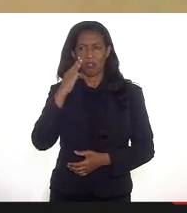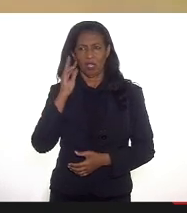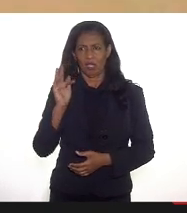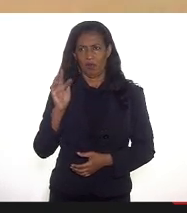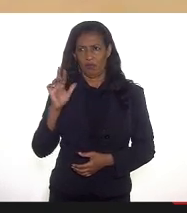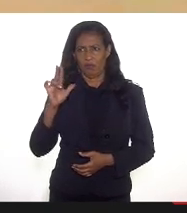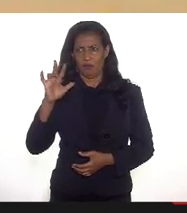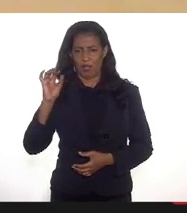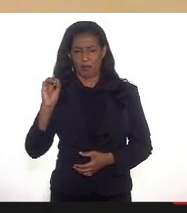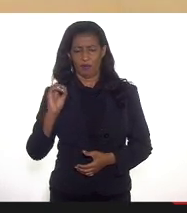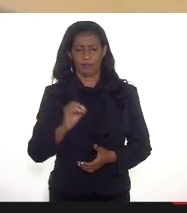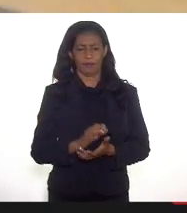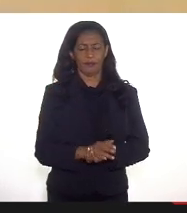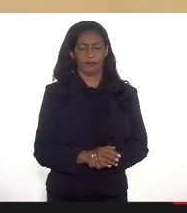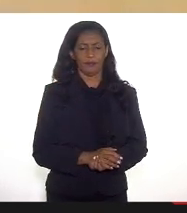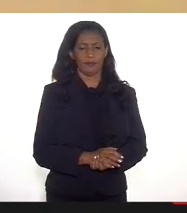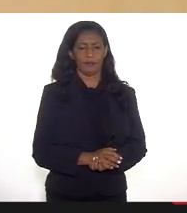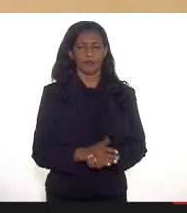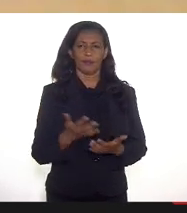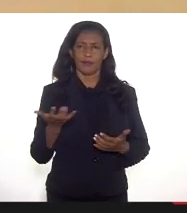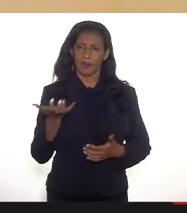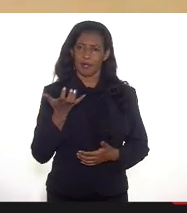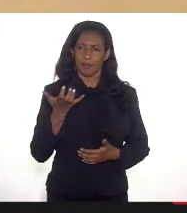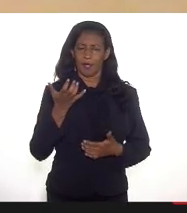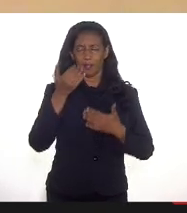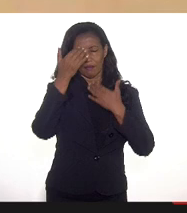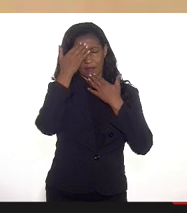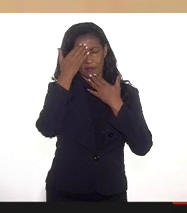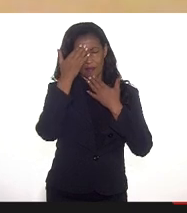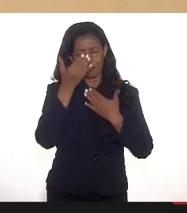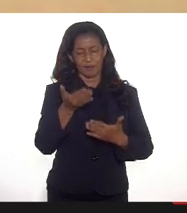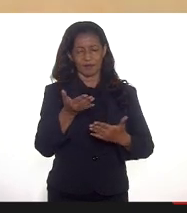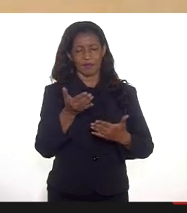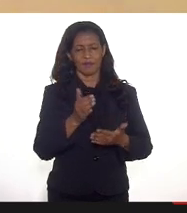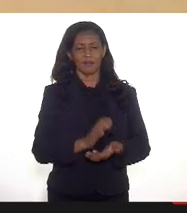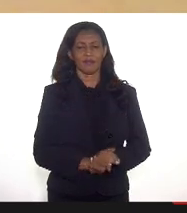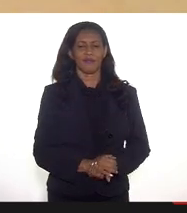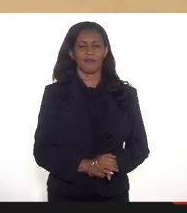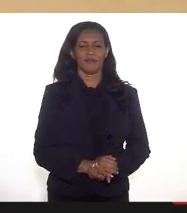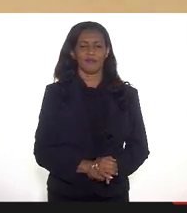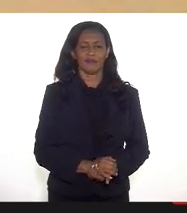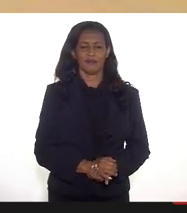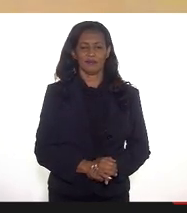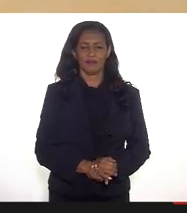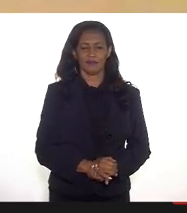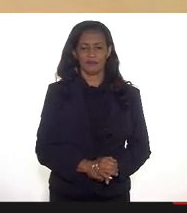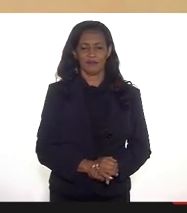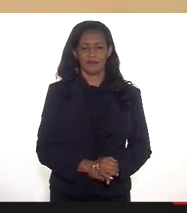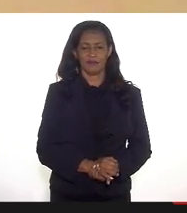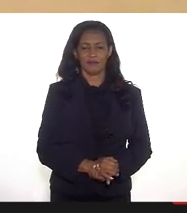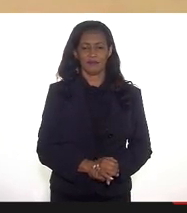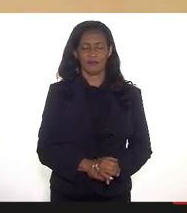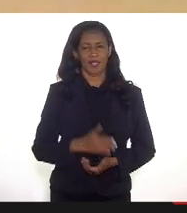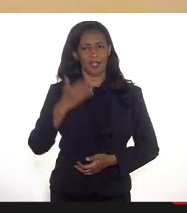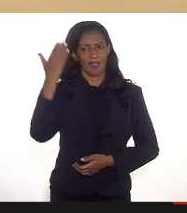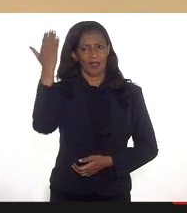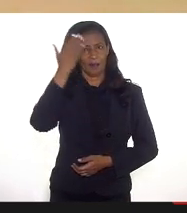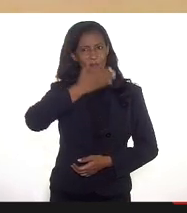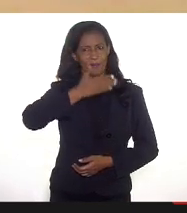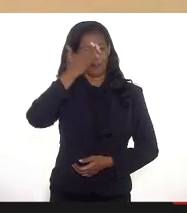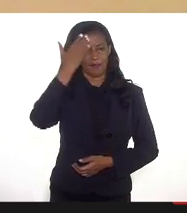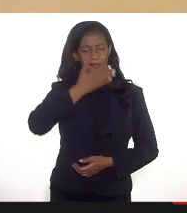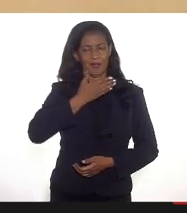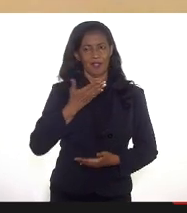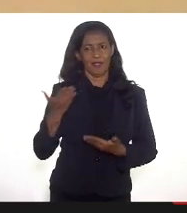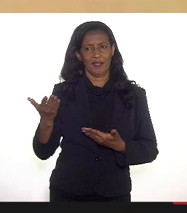Flávio. Quero agradecer também, né, agradecemos, no caso, a presença